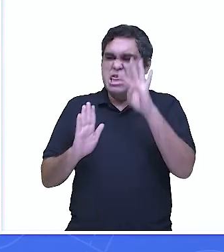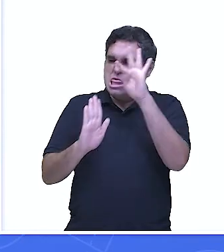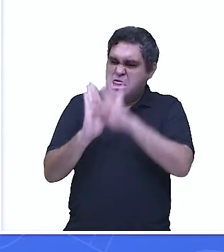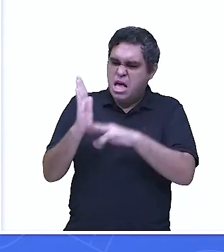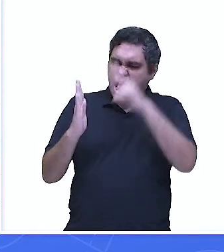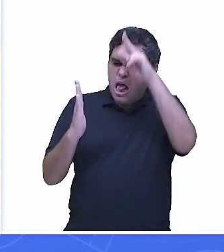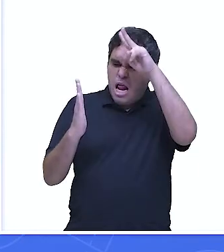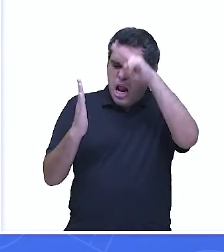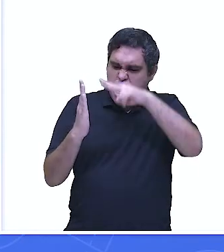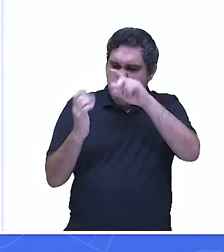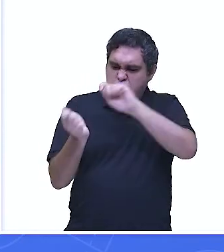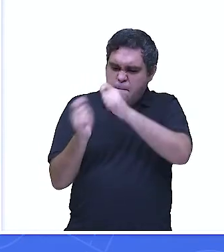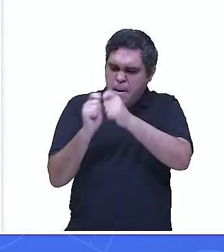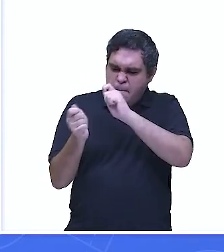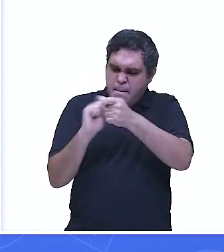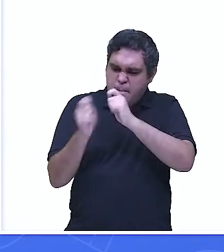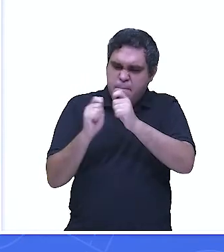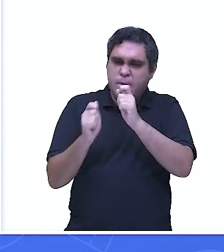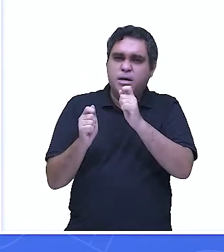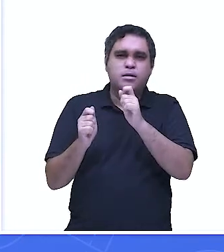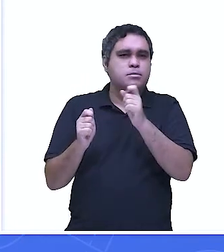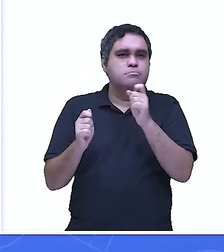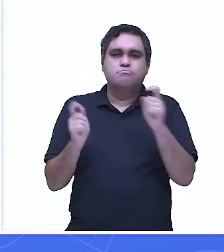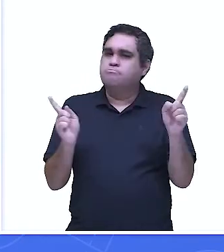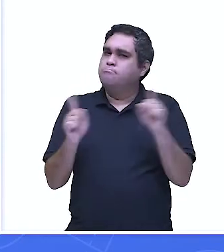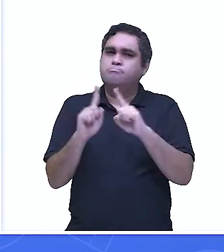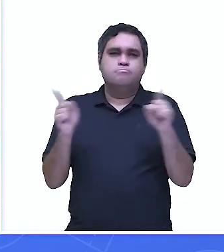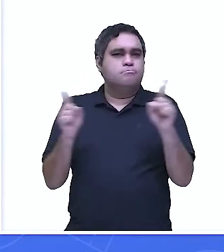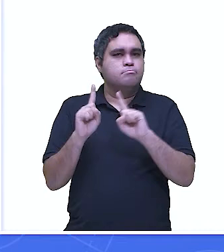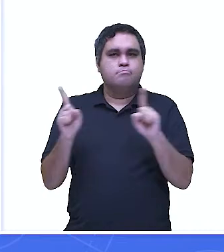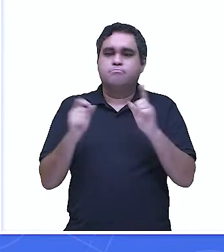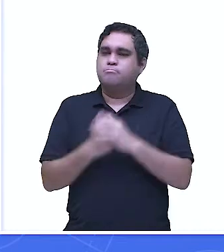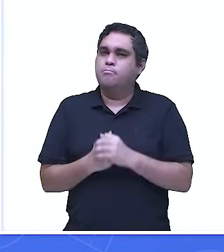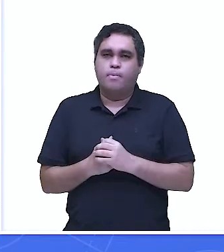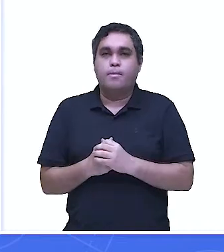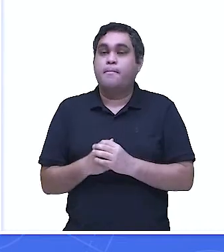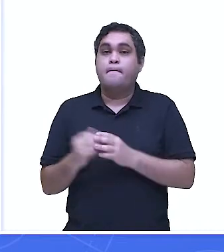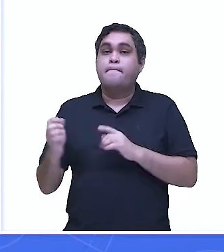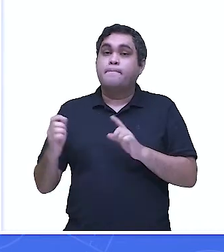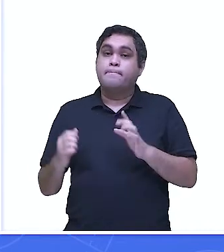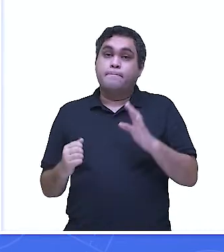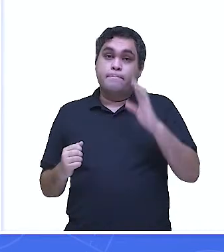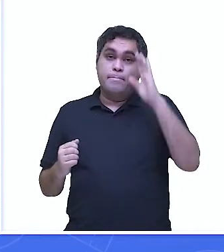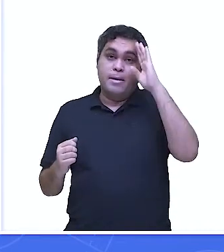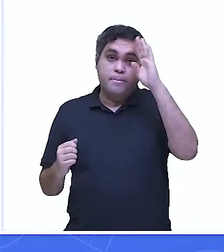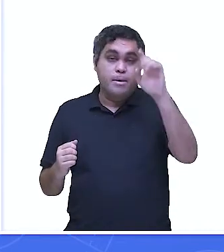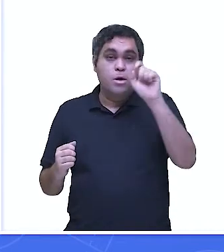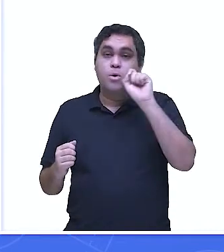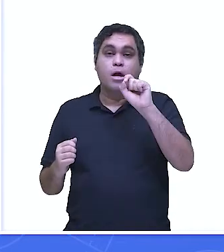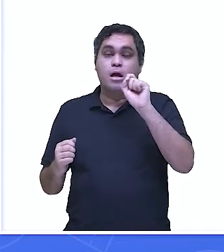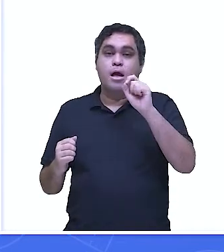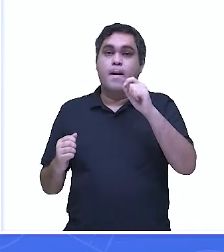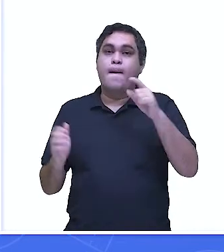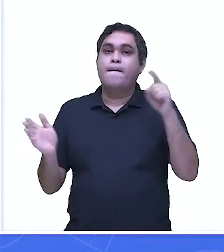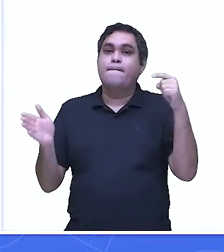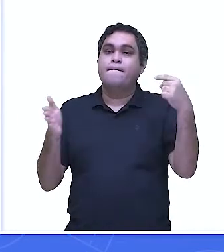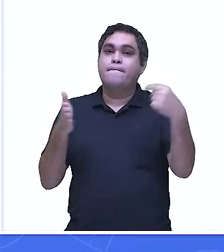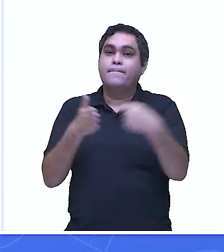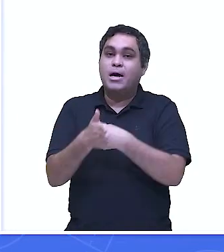traduzir o texto todo? Claro que não. Você vai diretamente para a pergunta. Você